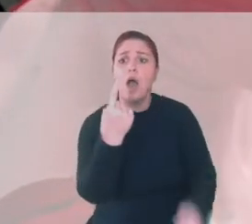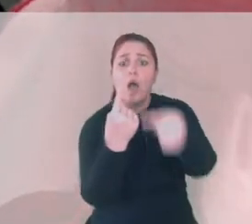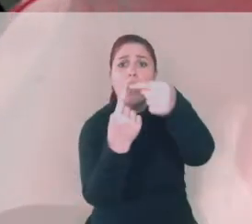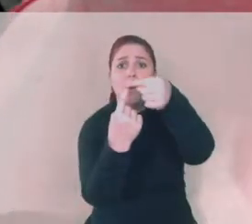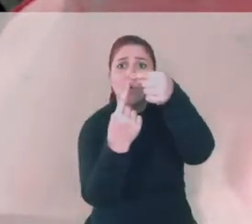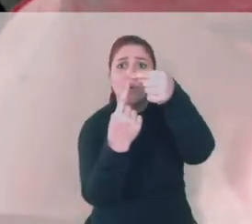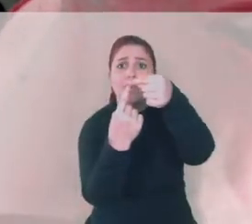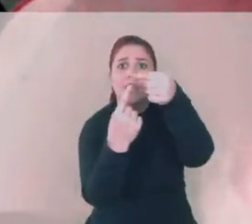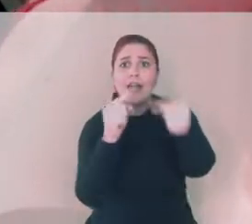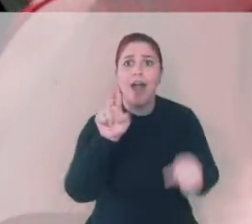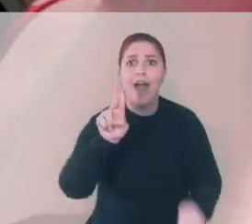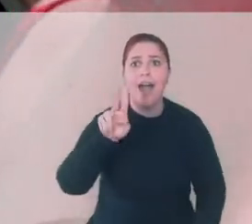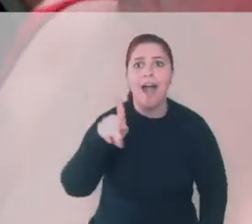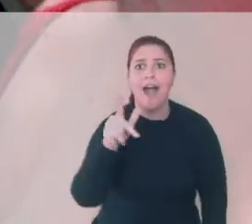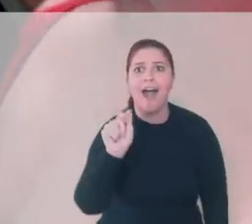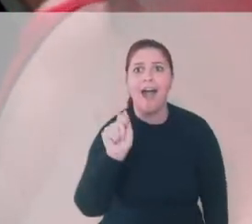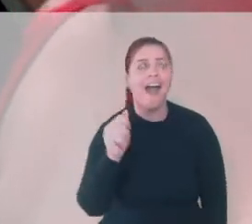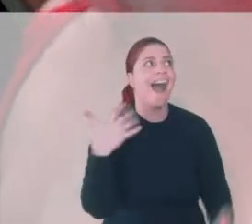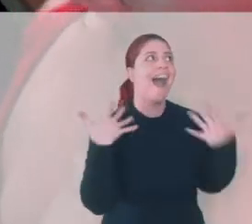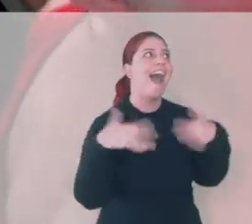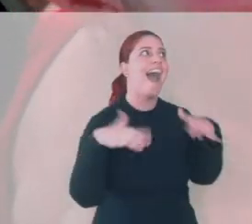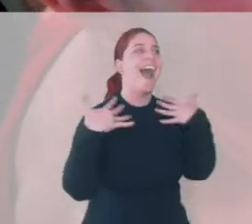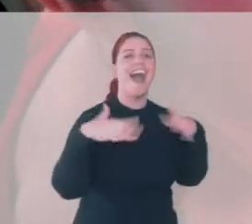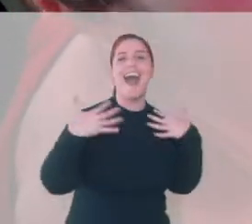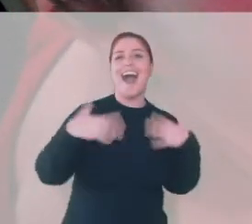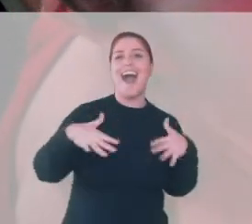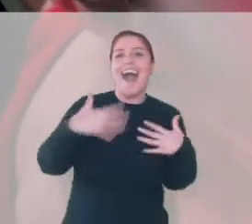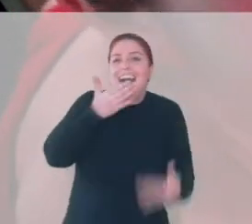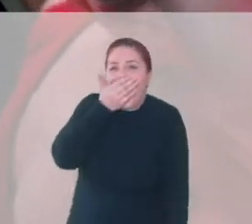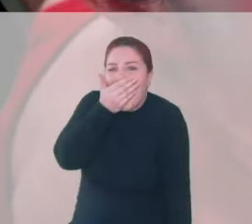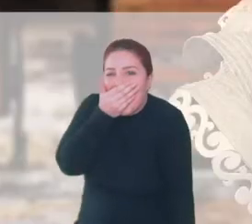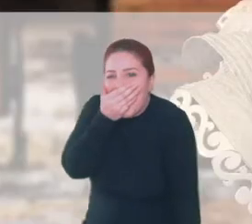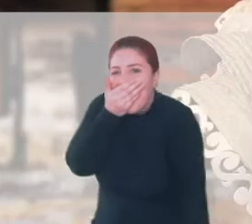sua unha.